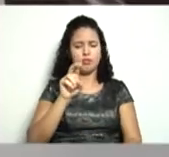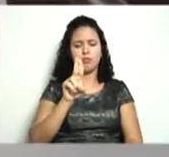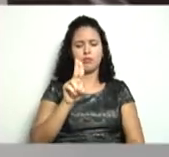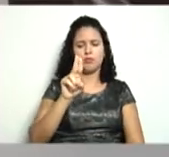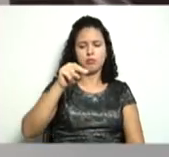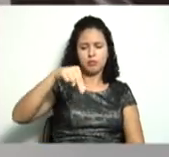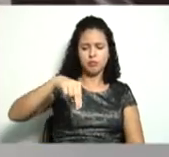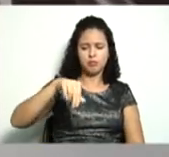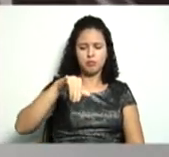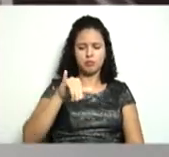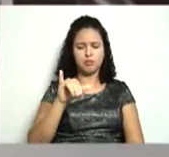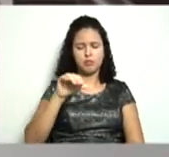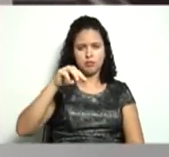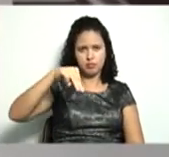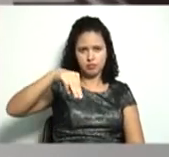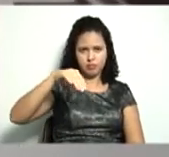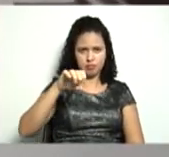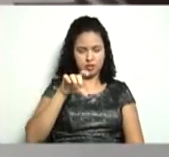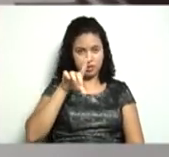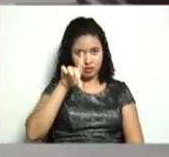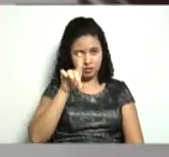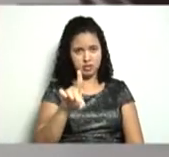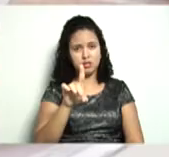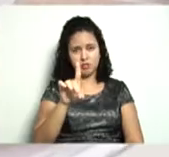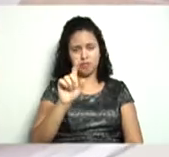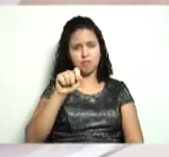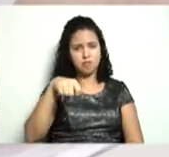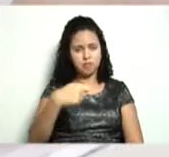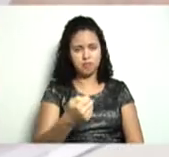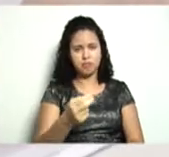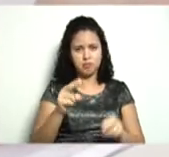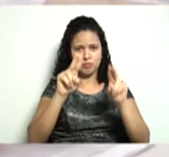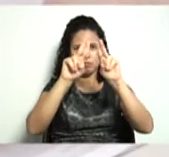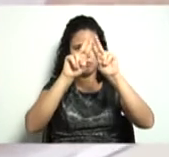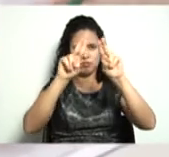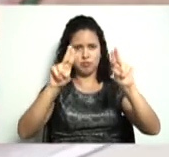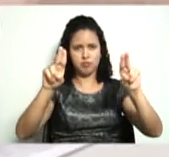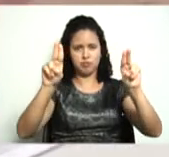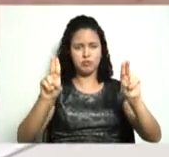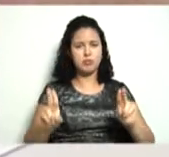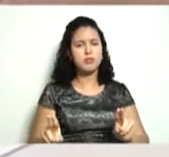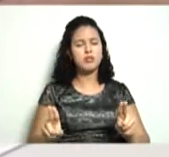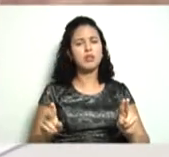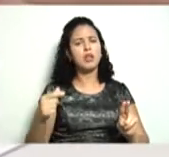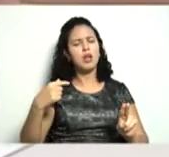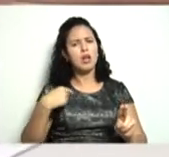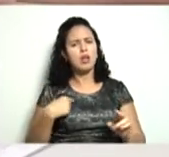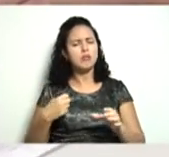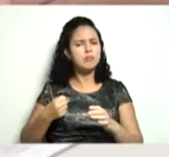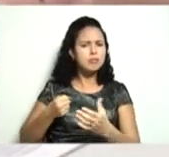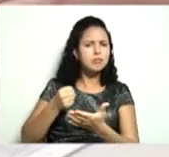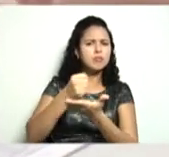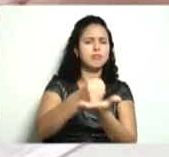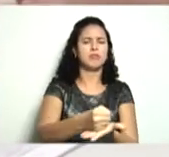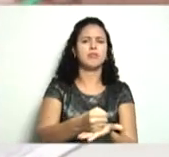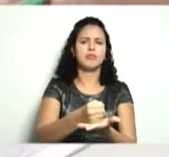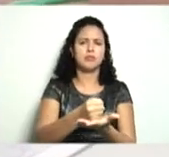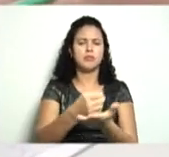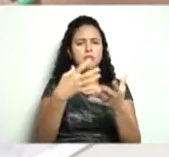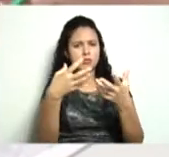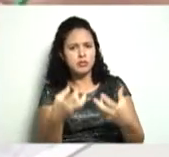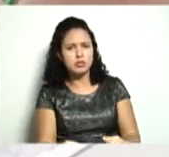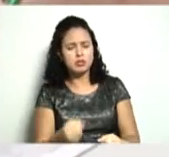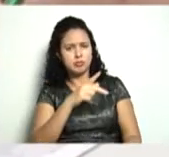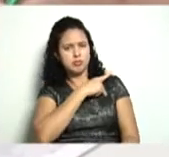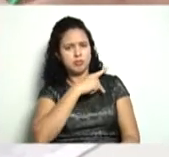nome também de todas as mulheres, né, das colegas que confiaram, né, e era uma oportunidade única. Eu até pensei em não aceitar,